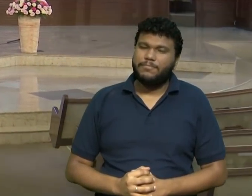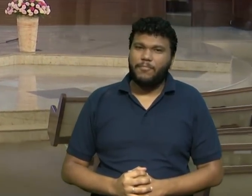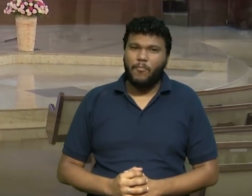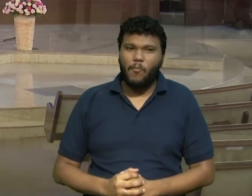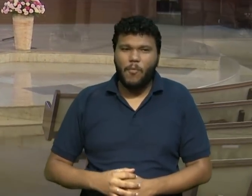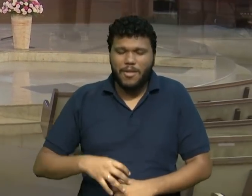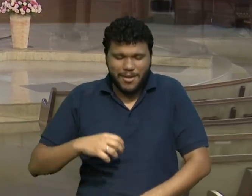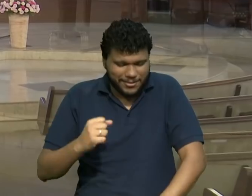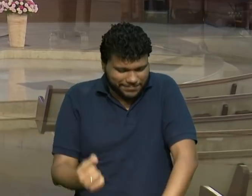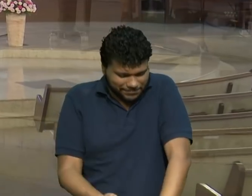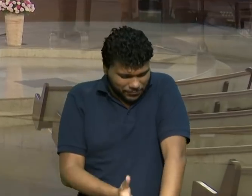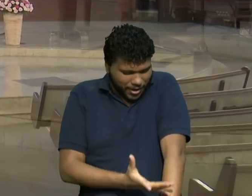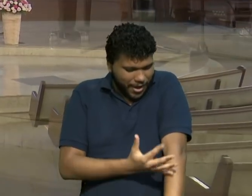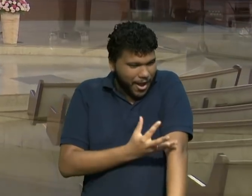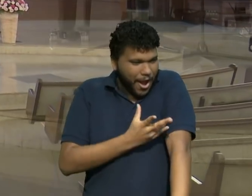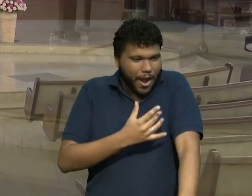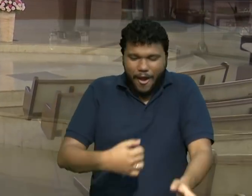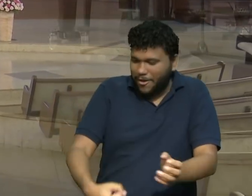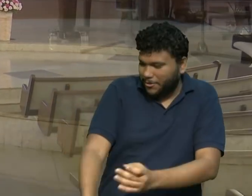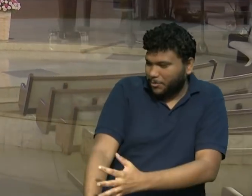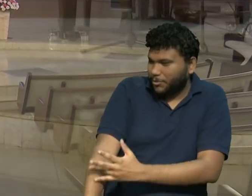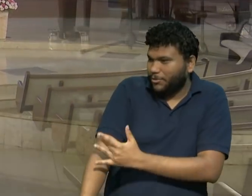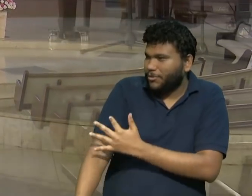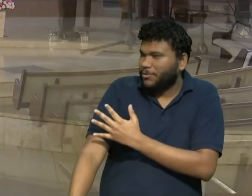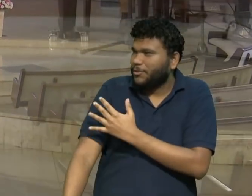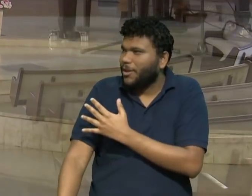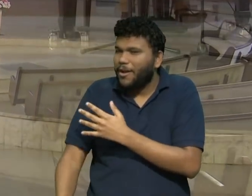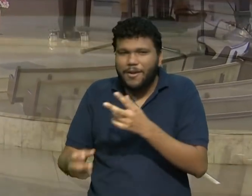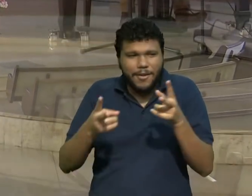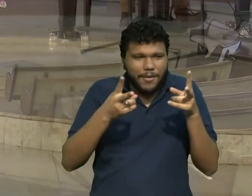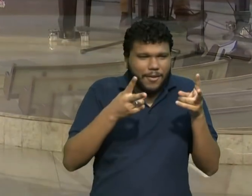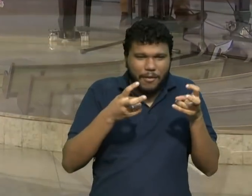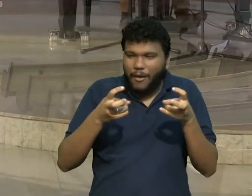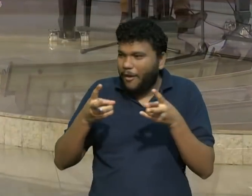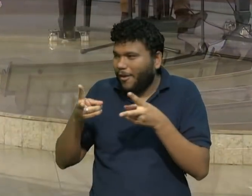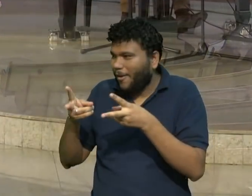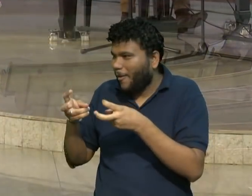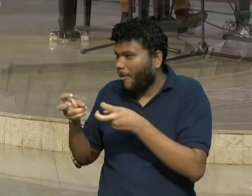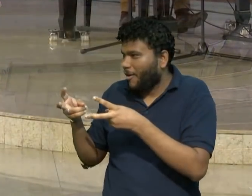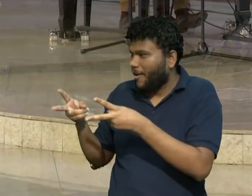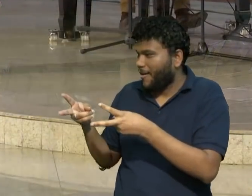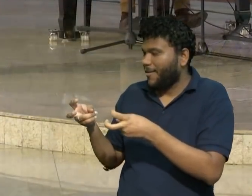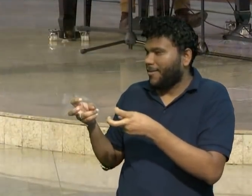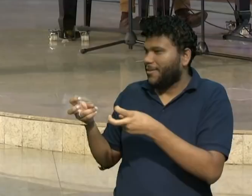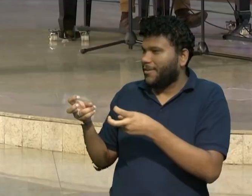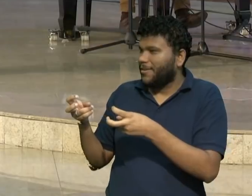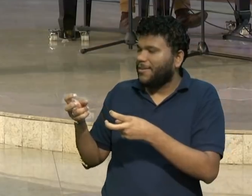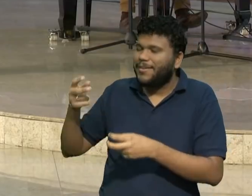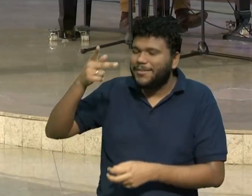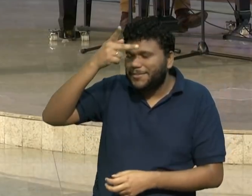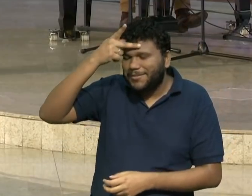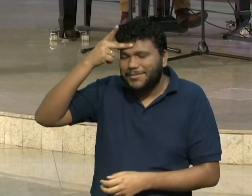quanto emoção quando eu encontrei